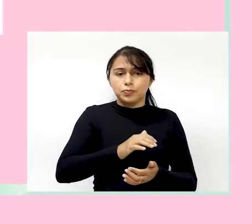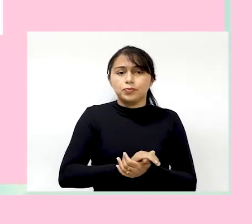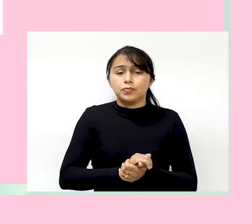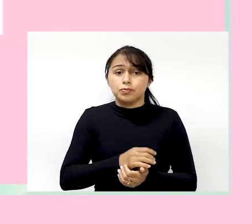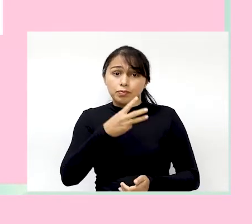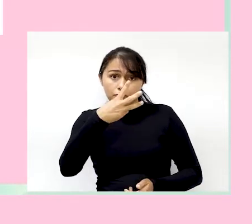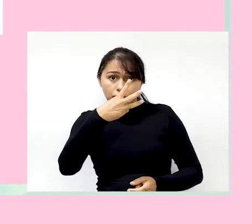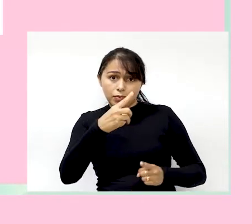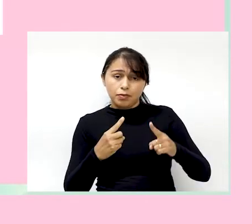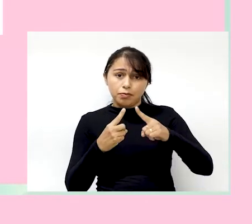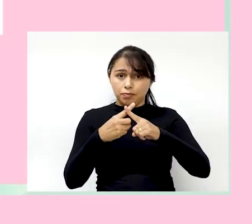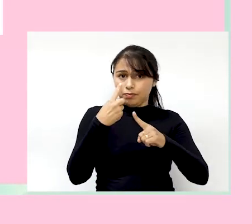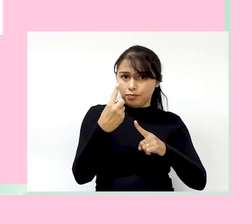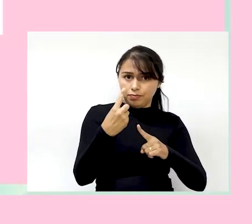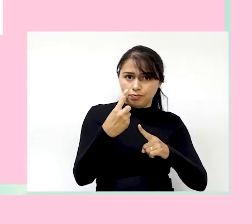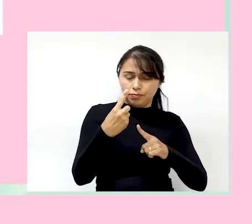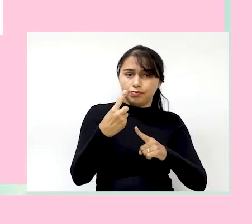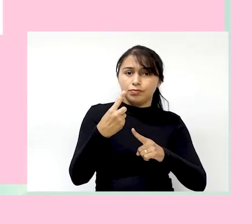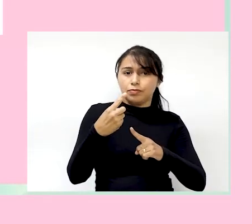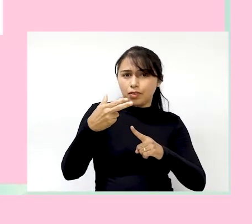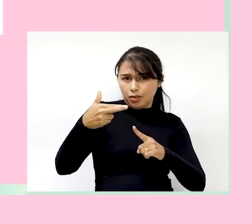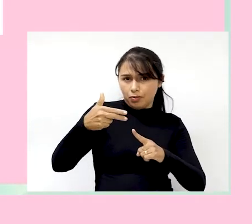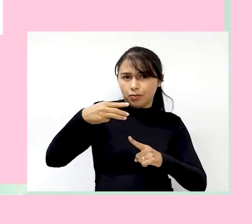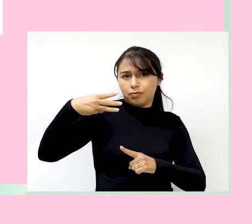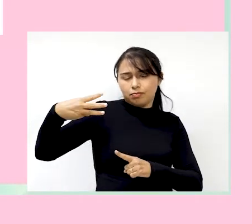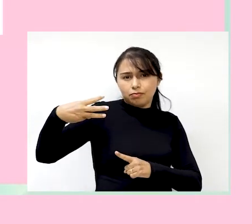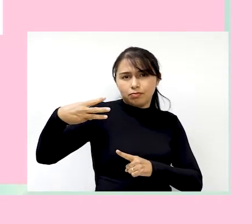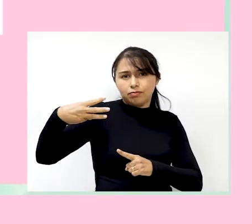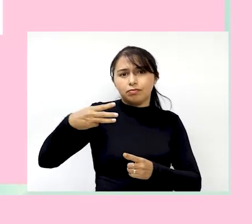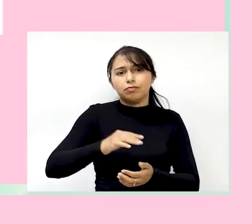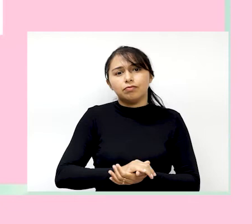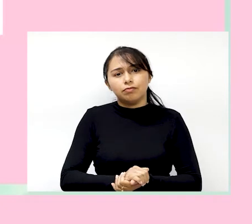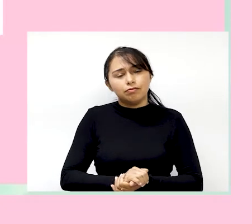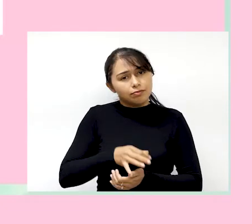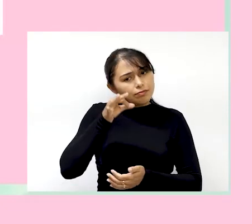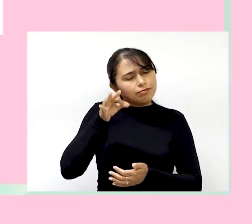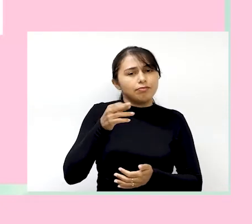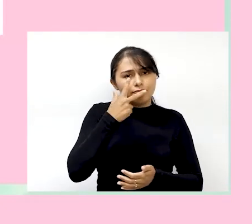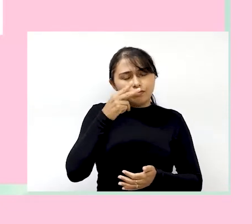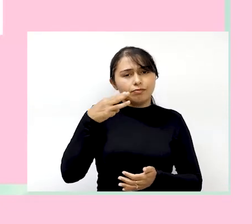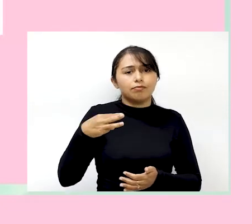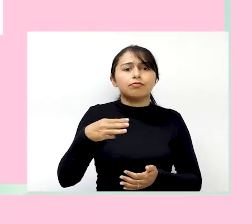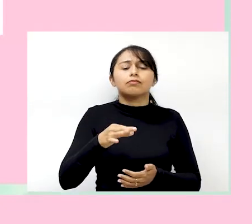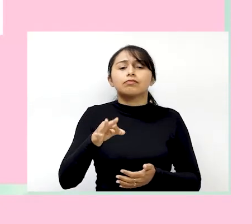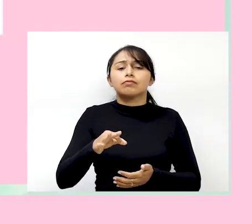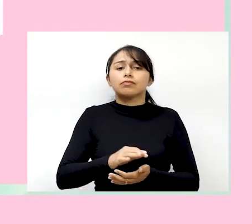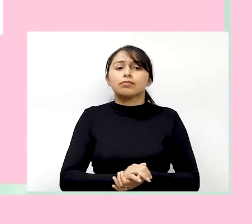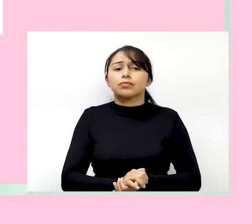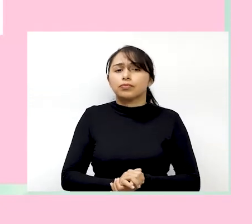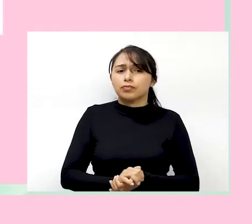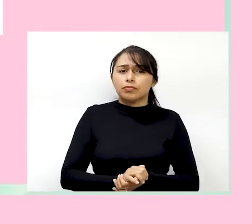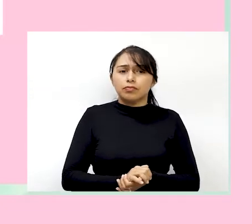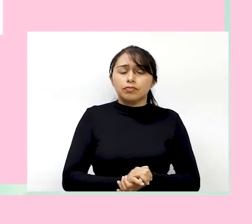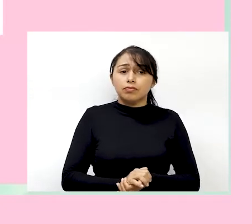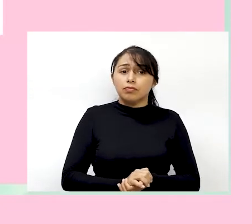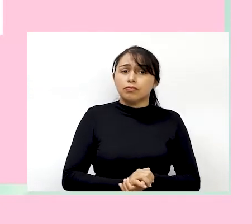figura 1. Então, 3 vezes 1 dá igual a 3. Então, por enquanto está certo. Nós